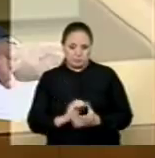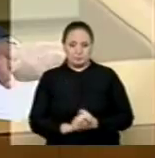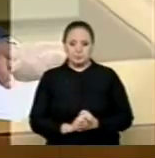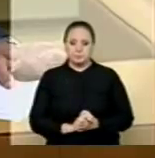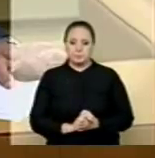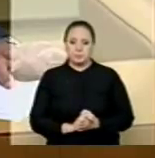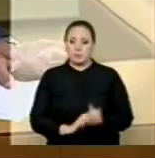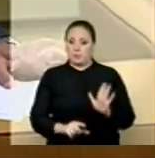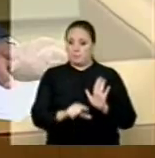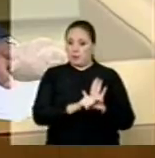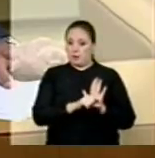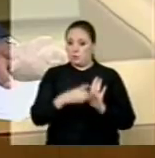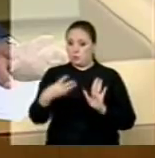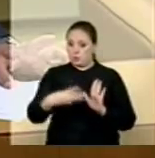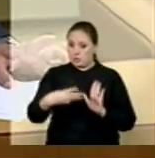3º